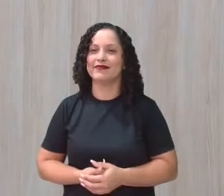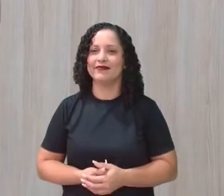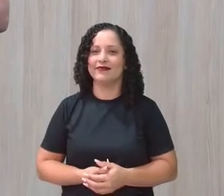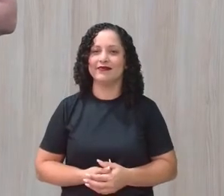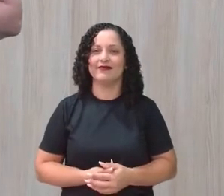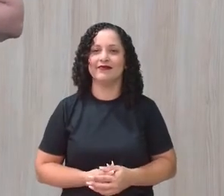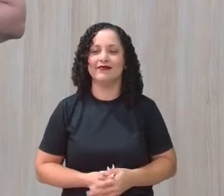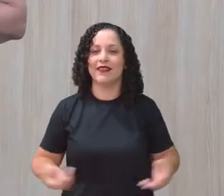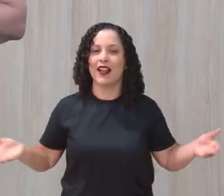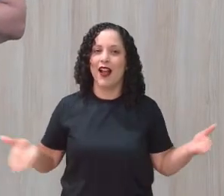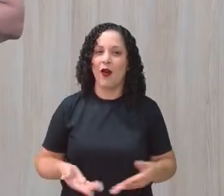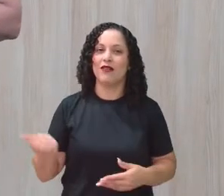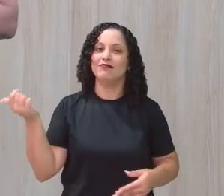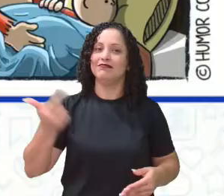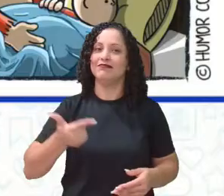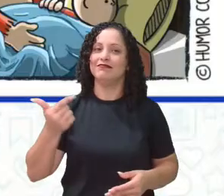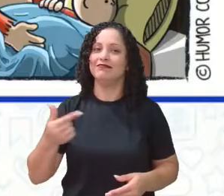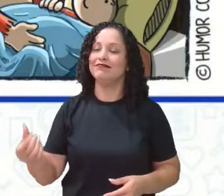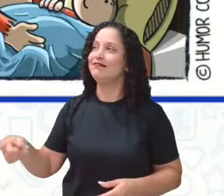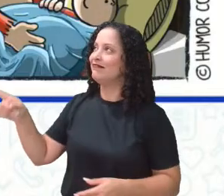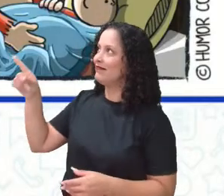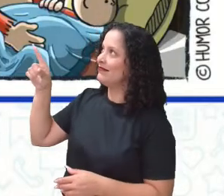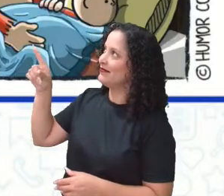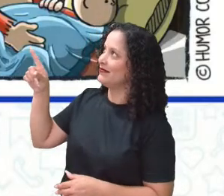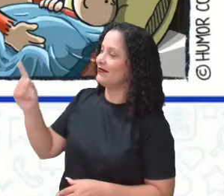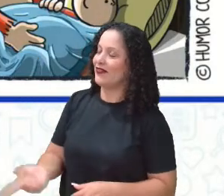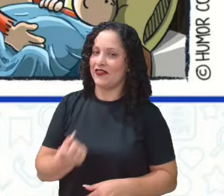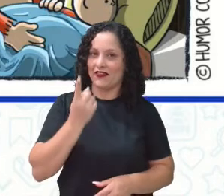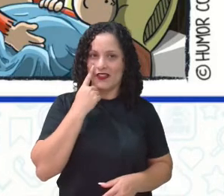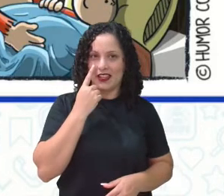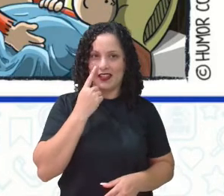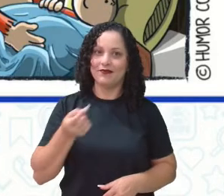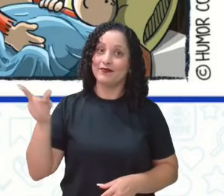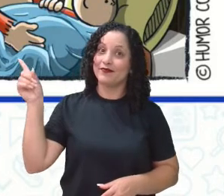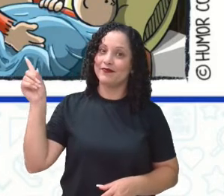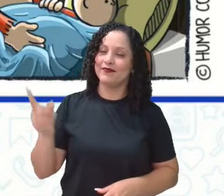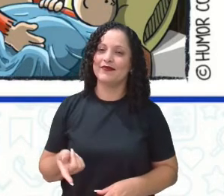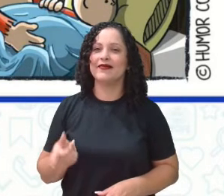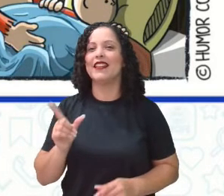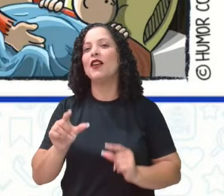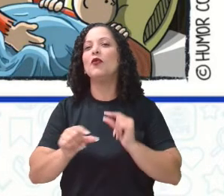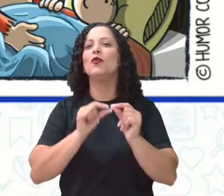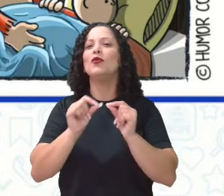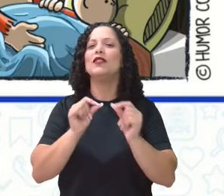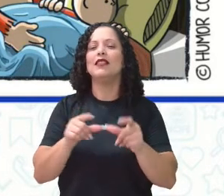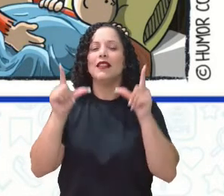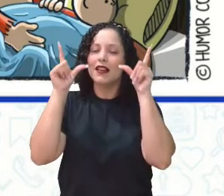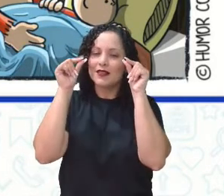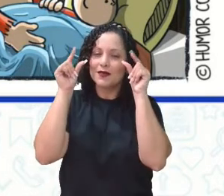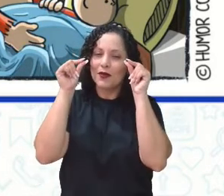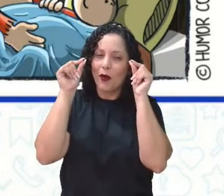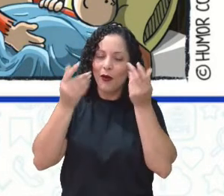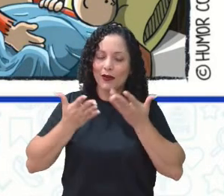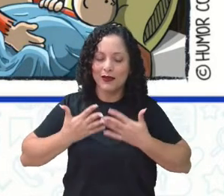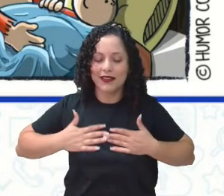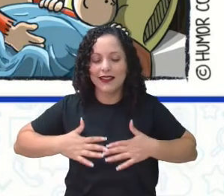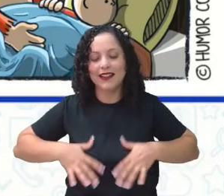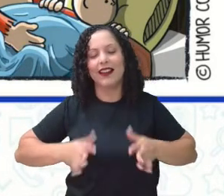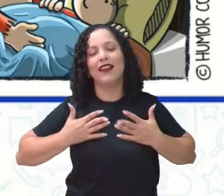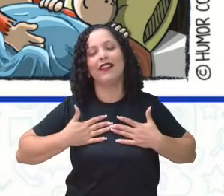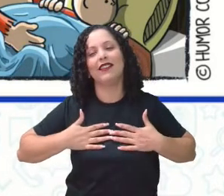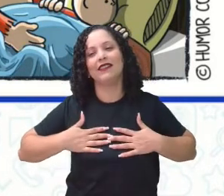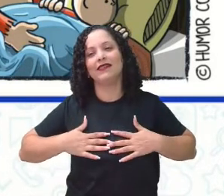Essa próxima tirinha aí, gente, presta atenção direitinho. Sonolento. E aí? Vocês têm